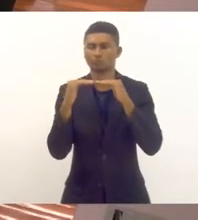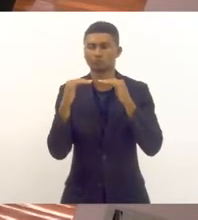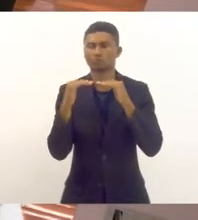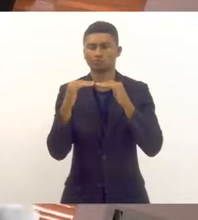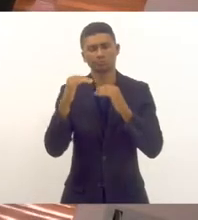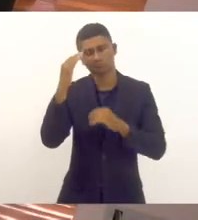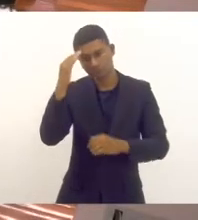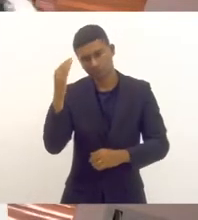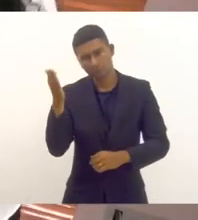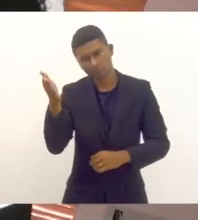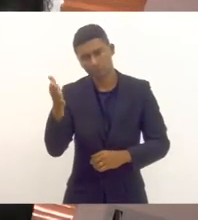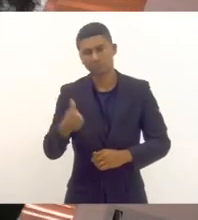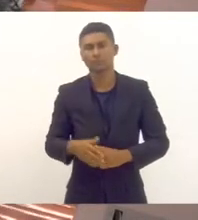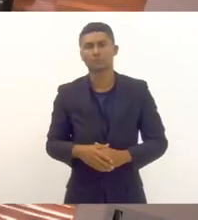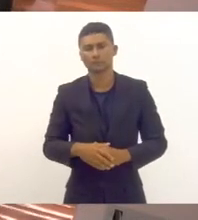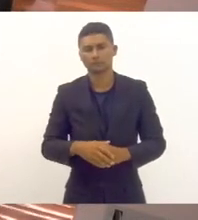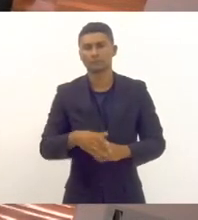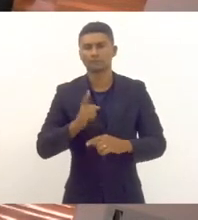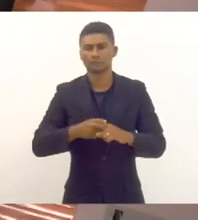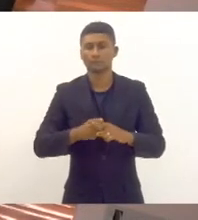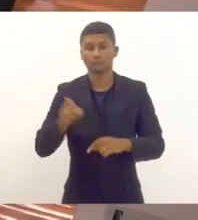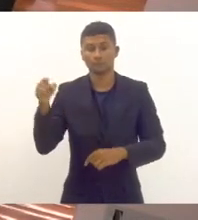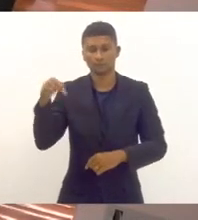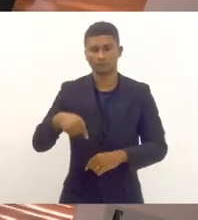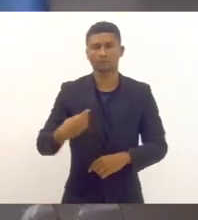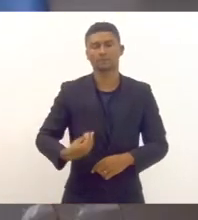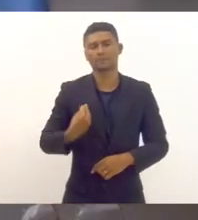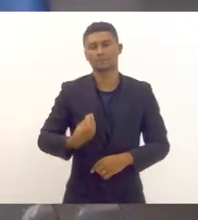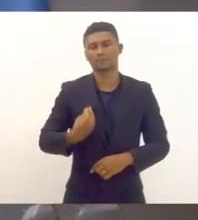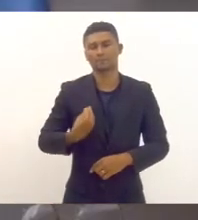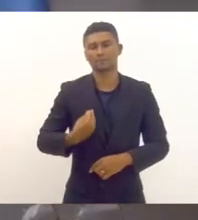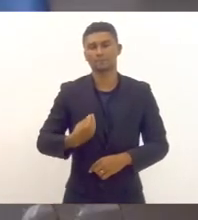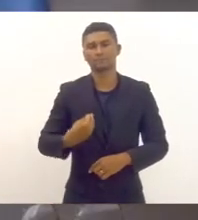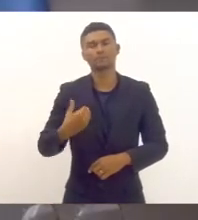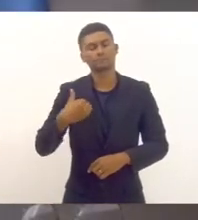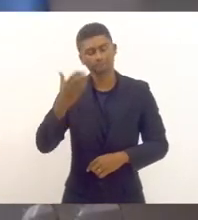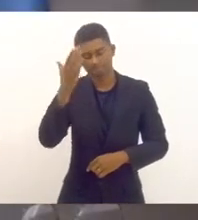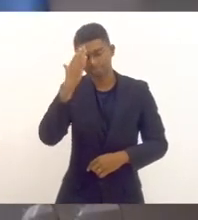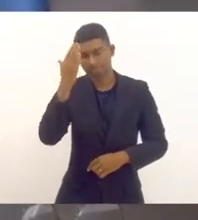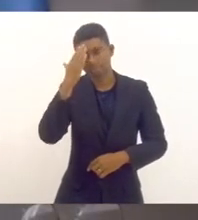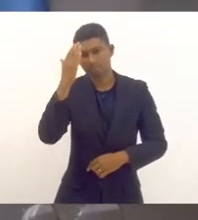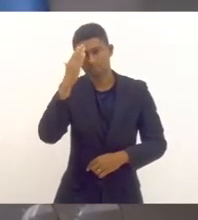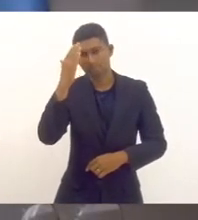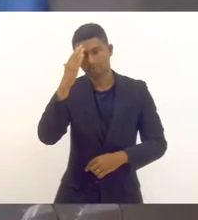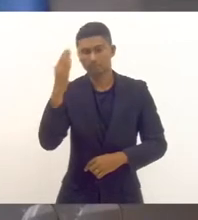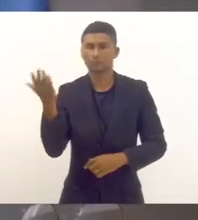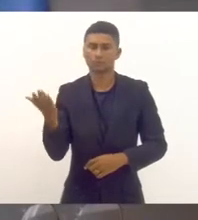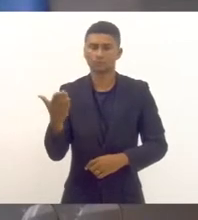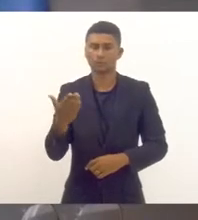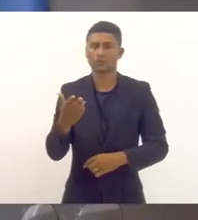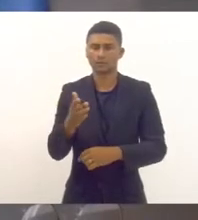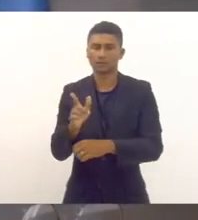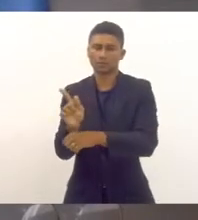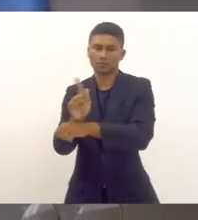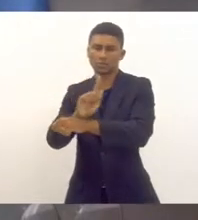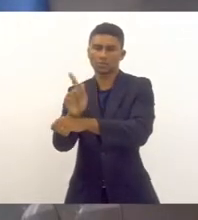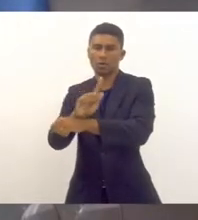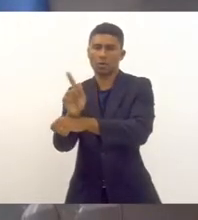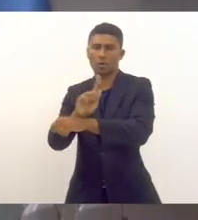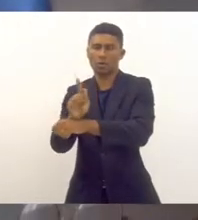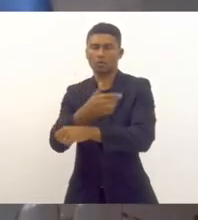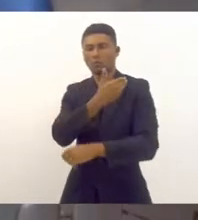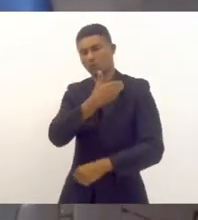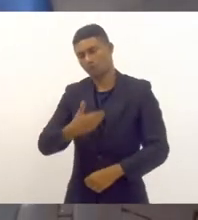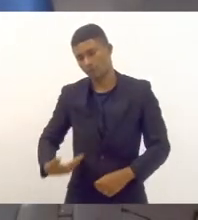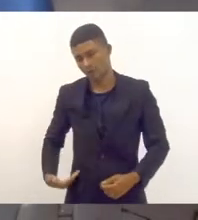Lhe agradeço pela presença e participação aqui hoje. Eu entendo que o gestor público tem que